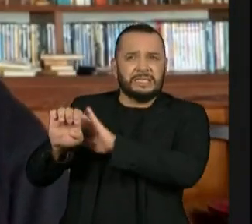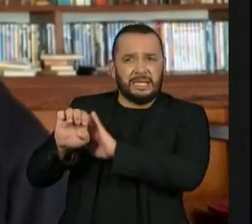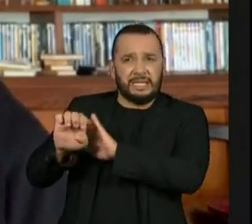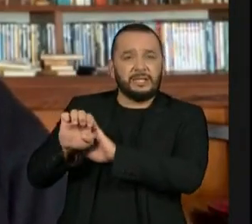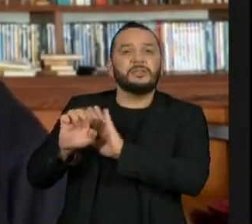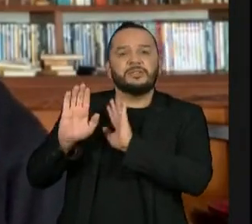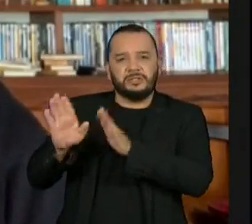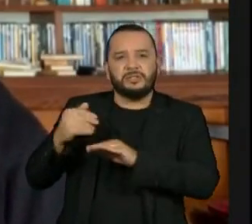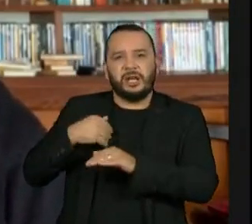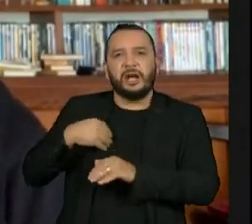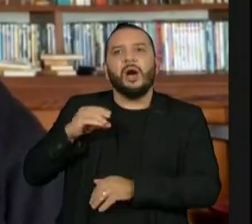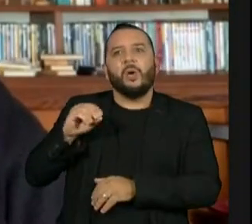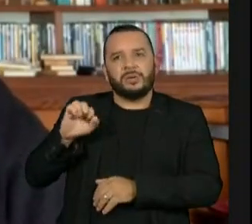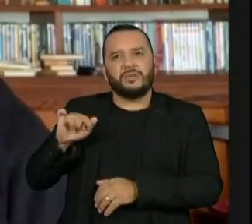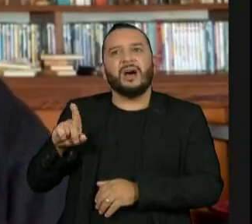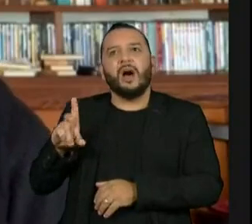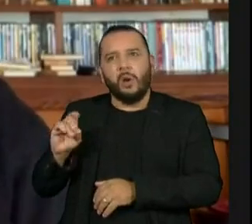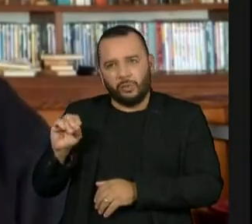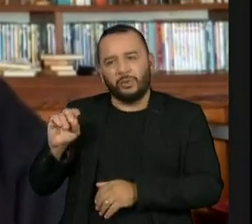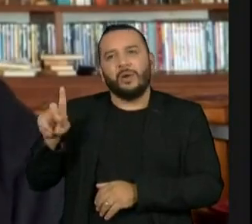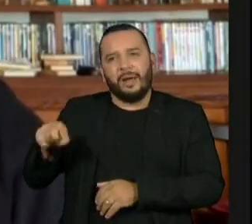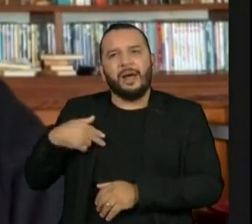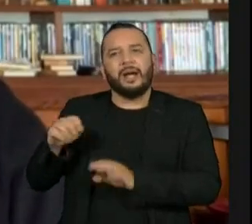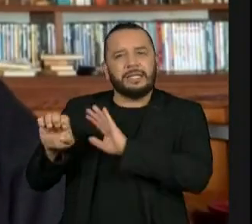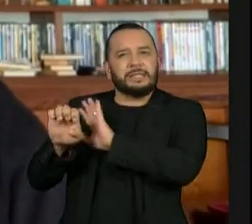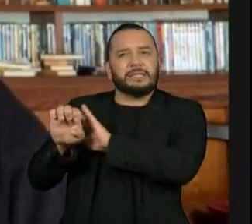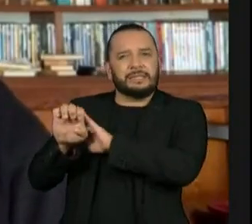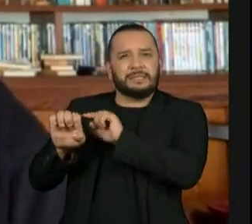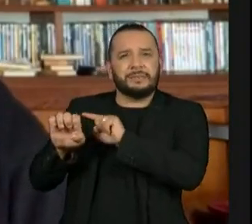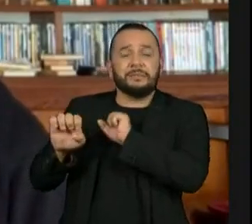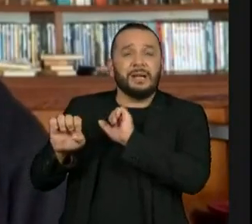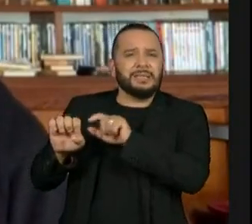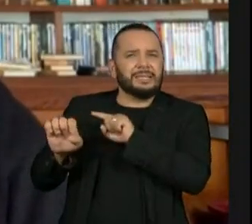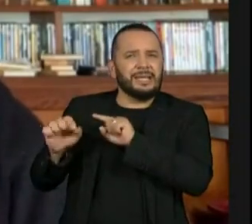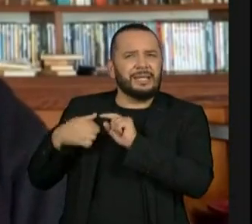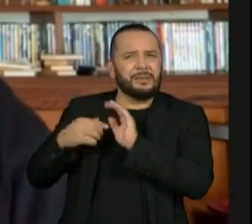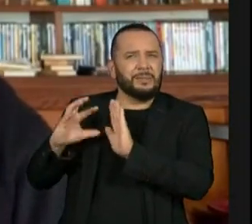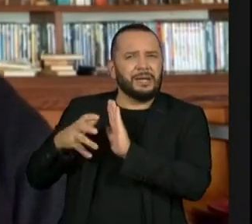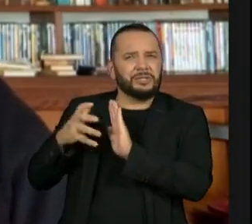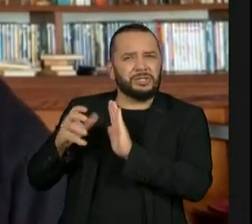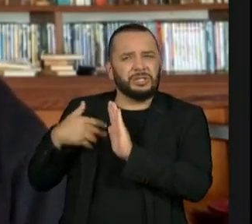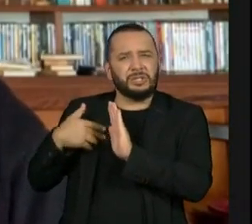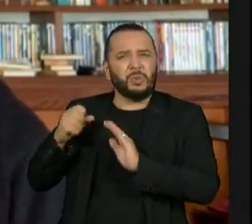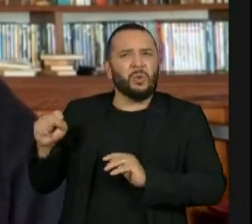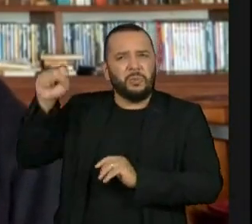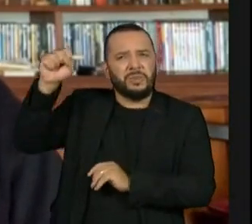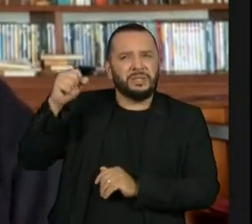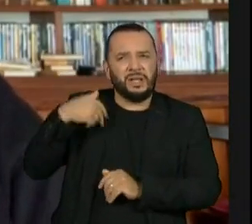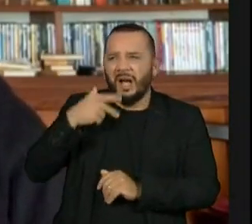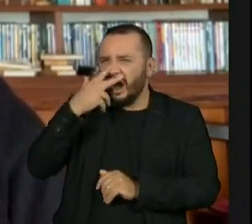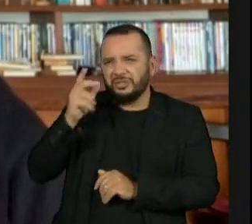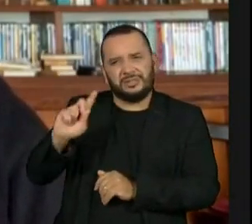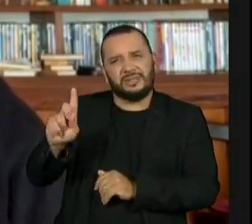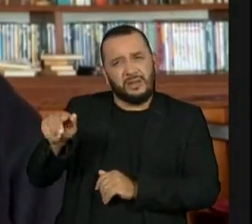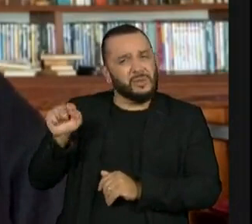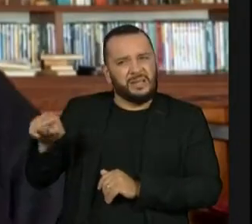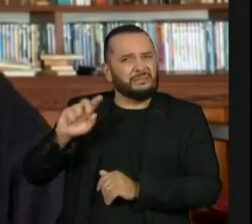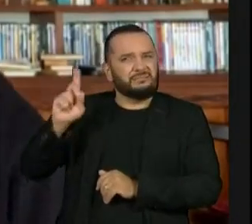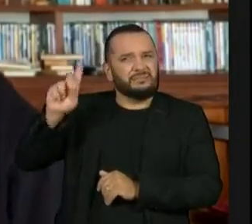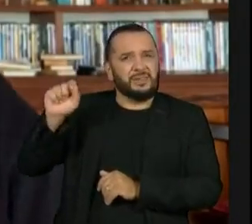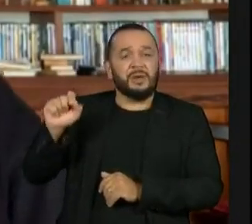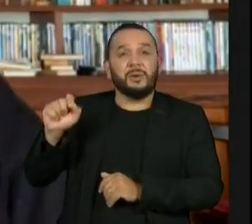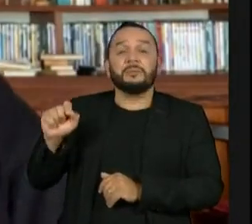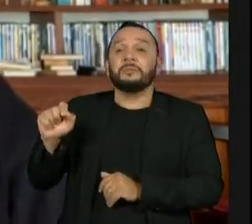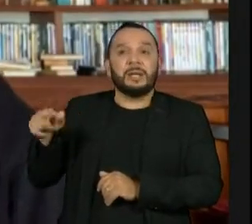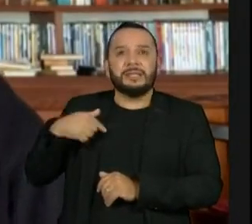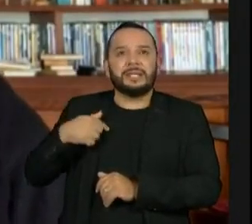Andrade é citado, entendeu? Né? Ninguém consegue provar que ele foi do Partido Comunista. Tudo indica que ele não foi. Ele não poderia nem ser